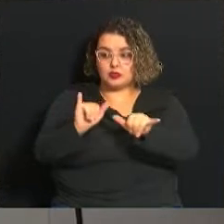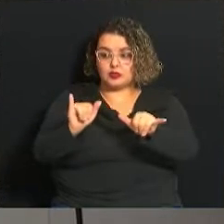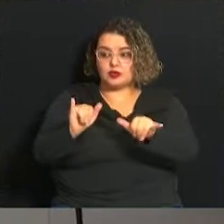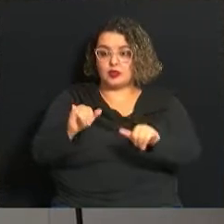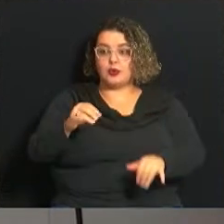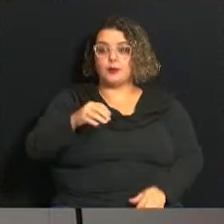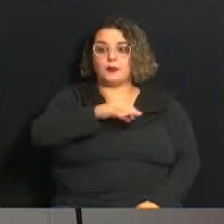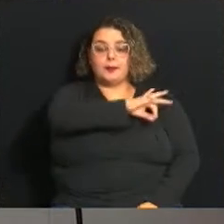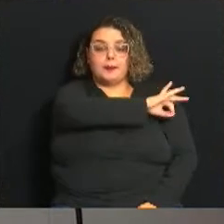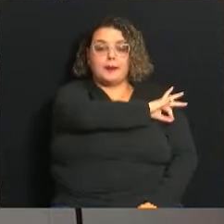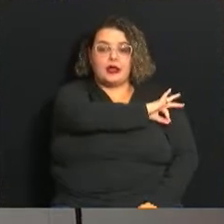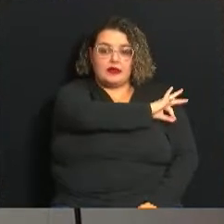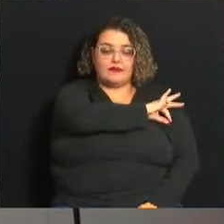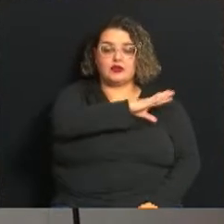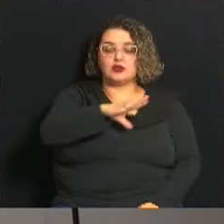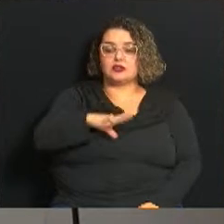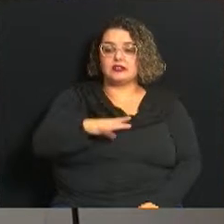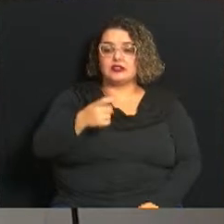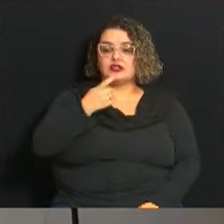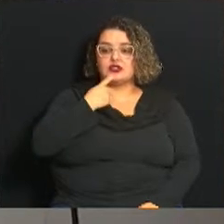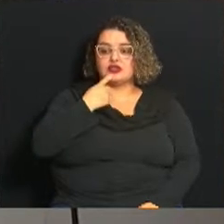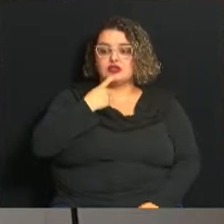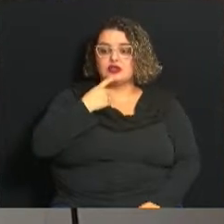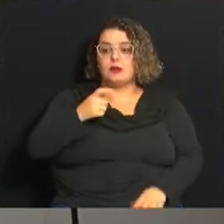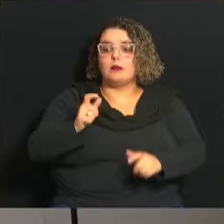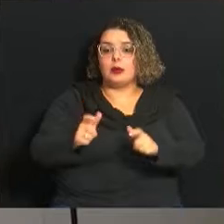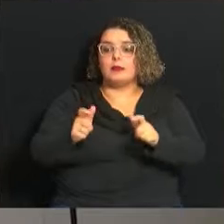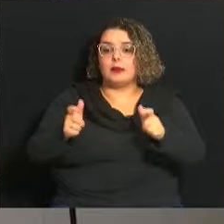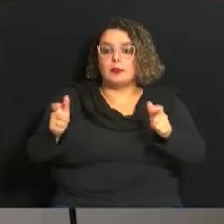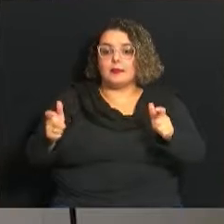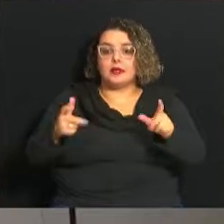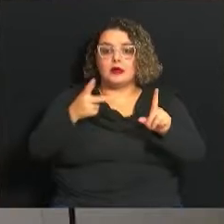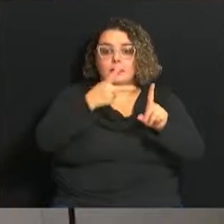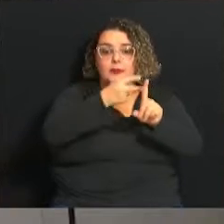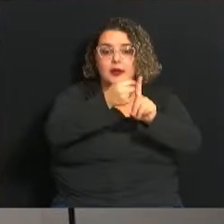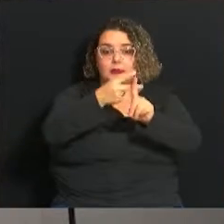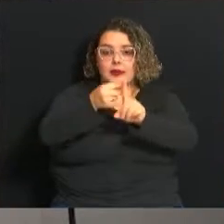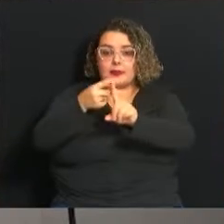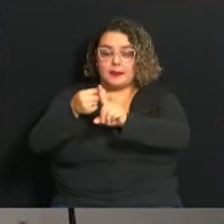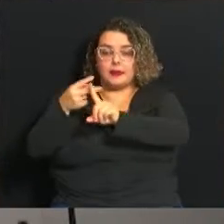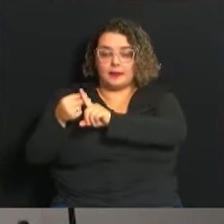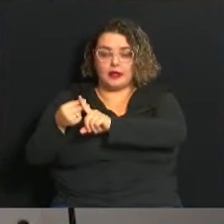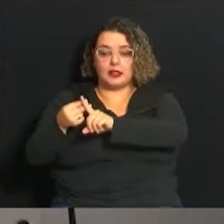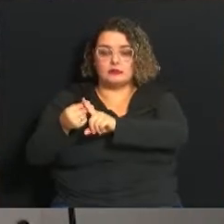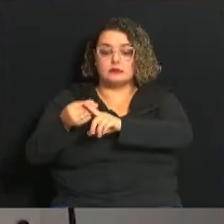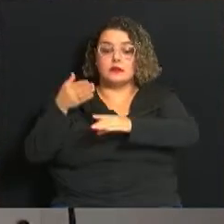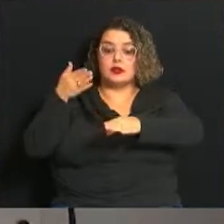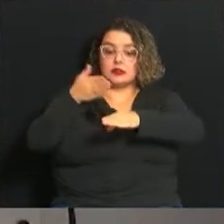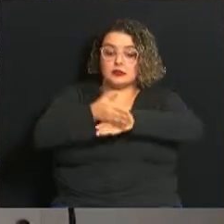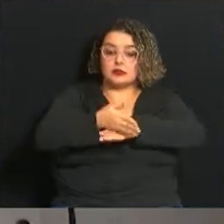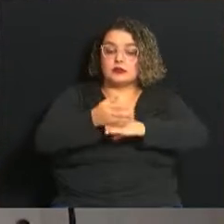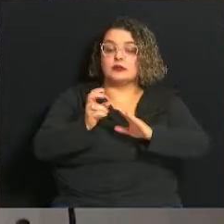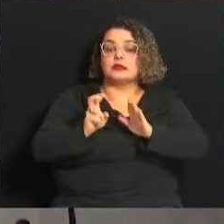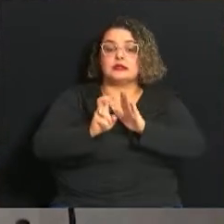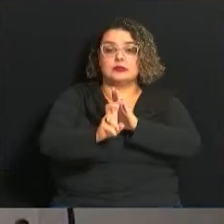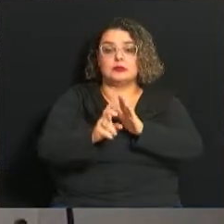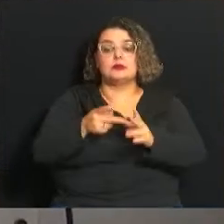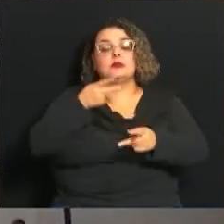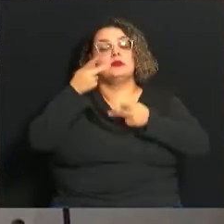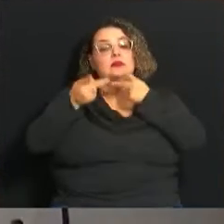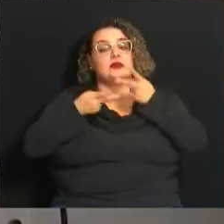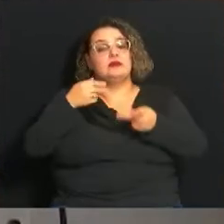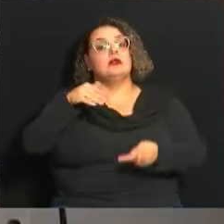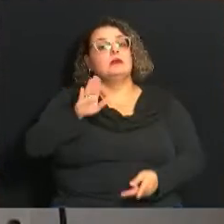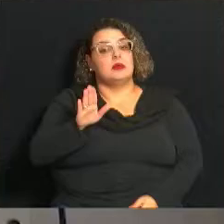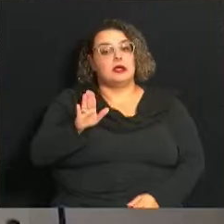de Campinas está aumentando a cobertura vacinal e indo até as creches. Mas para falar muito mais a